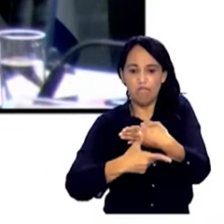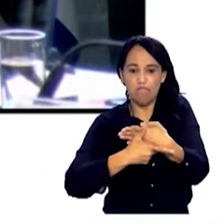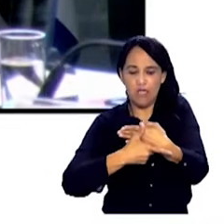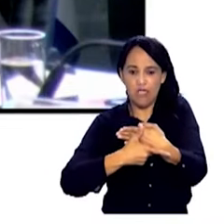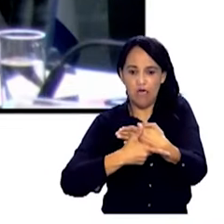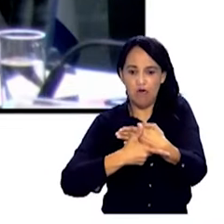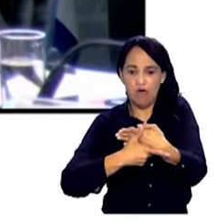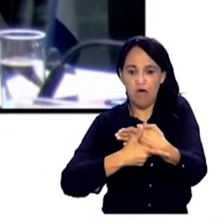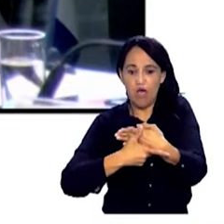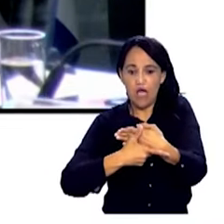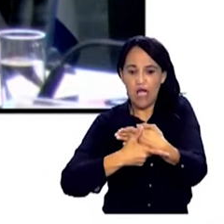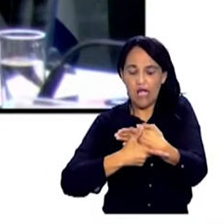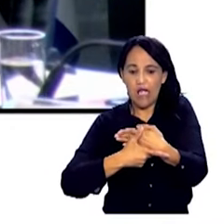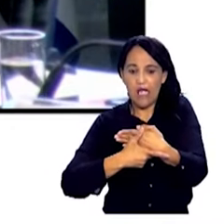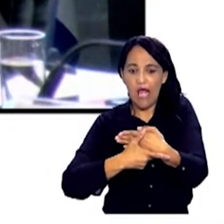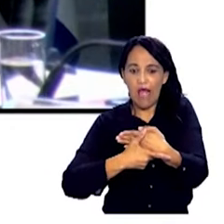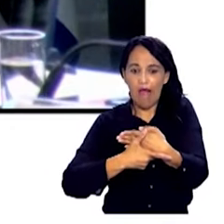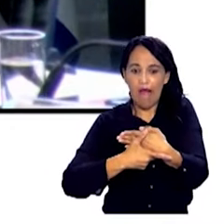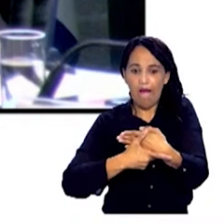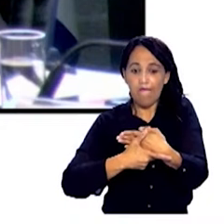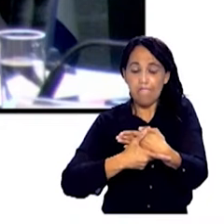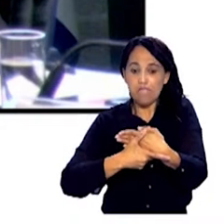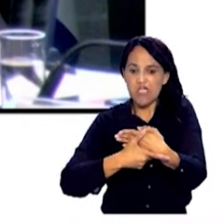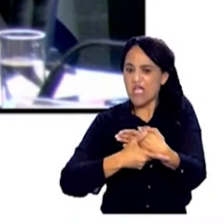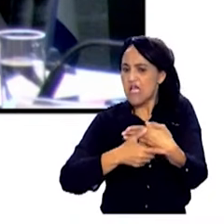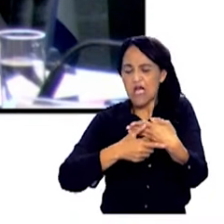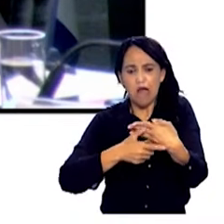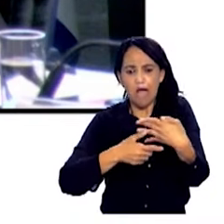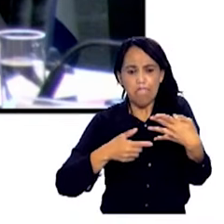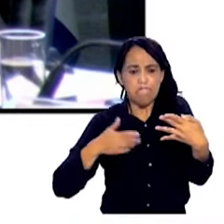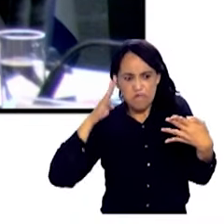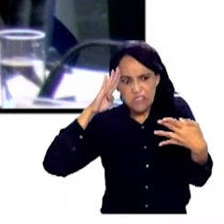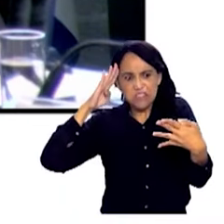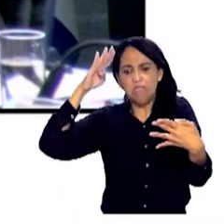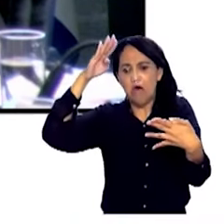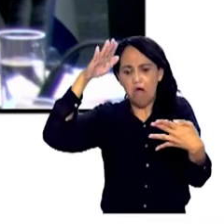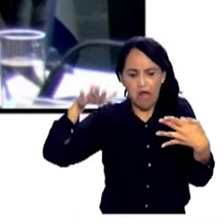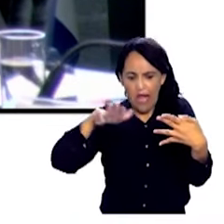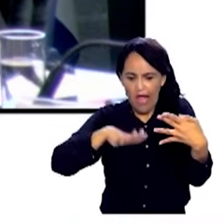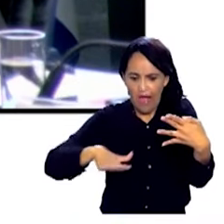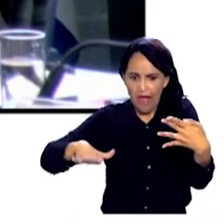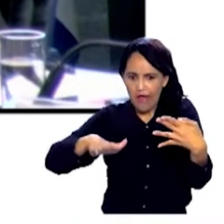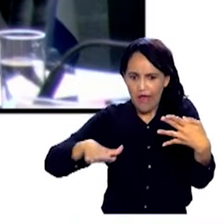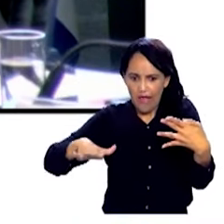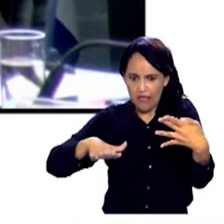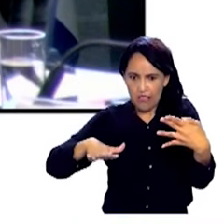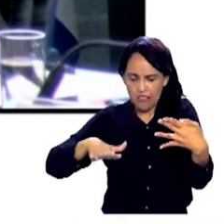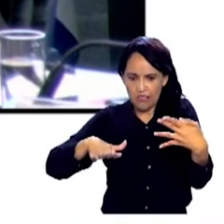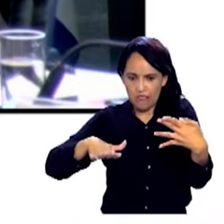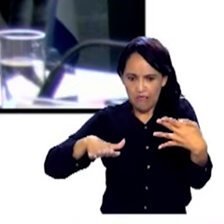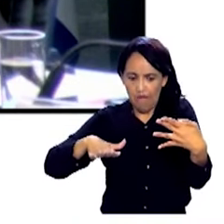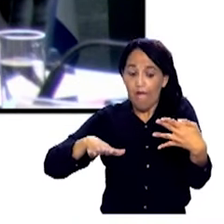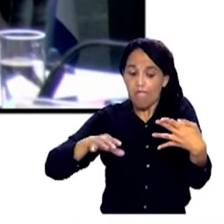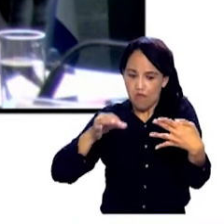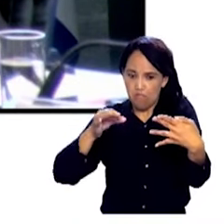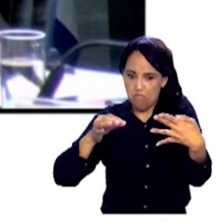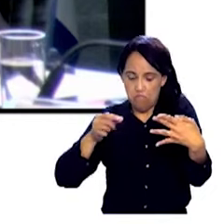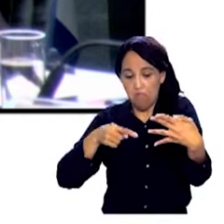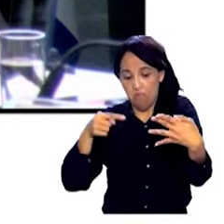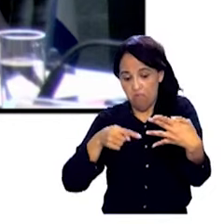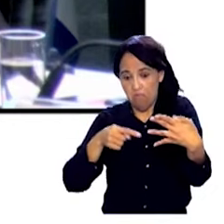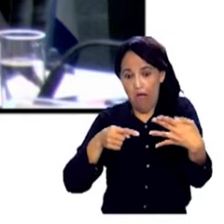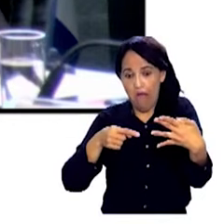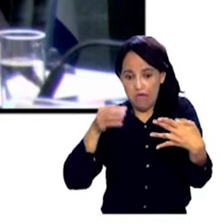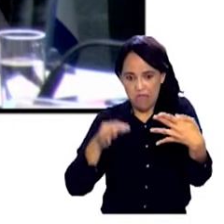tradicional de cada jurisdição as características gerais da jurisdição aponta são um